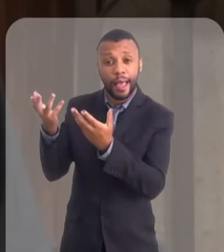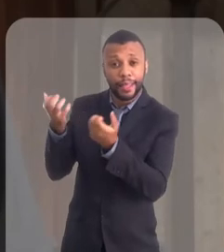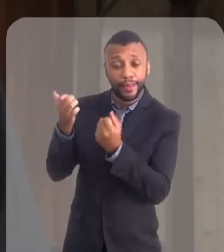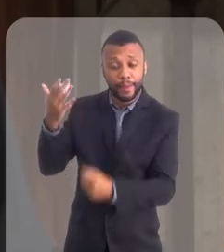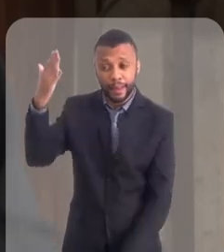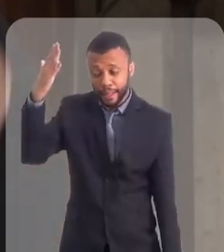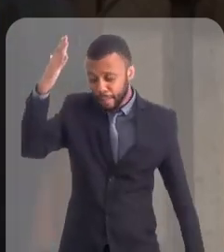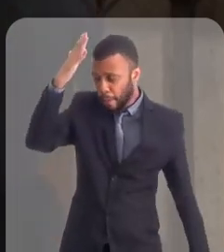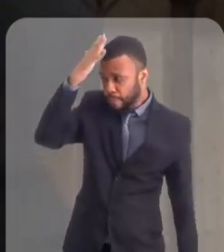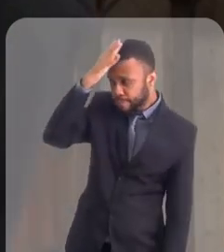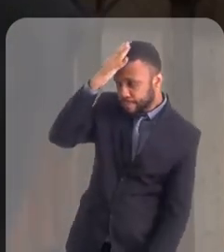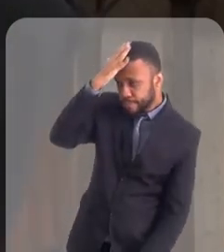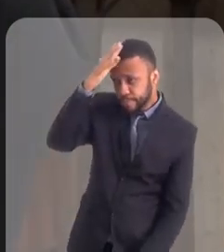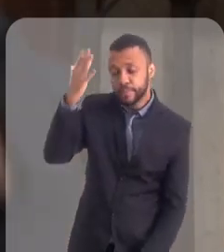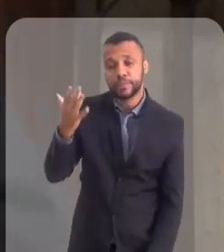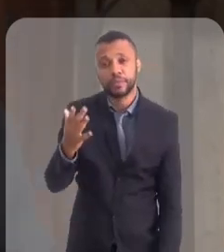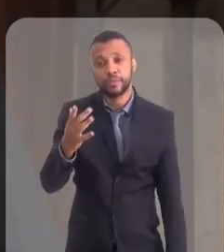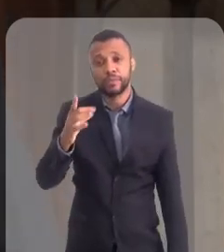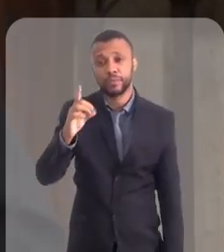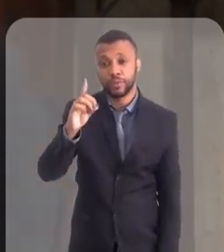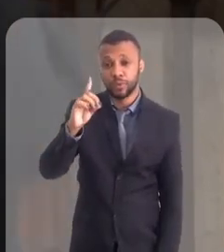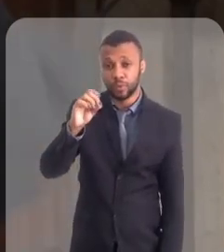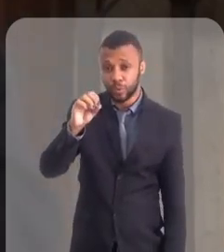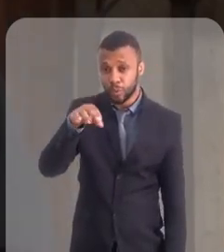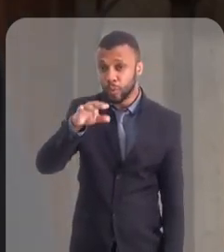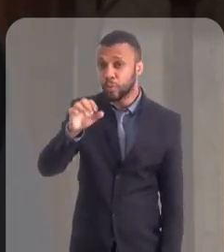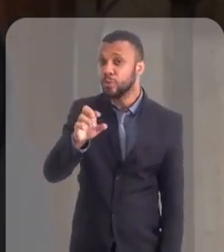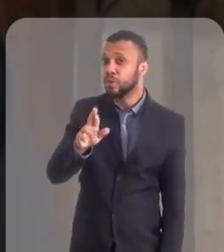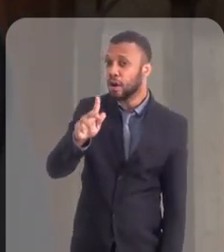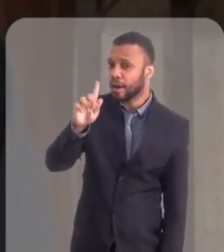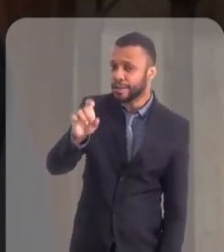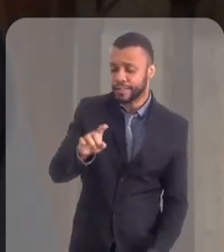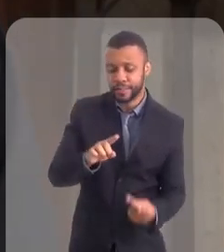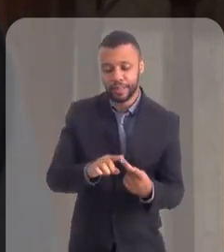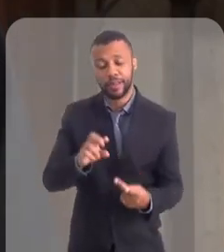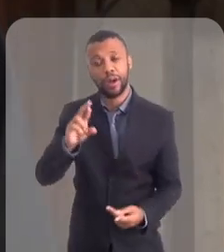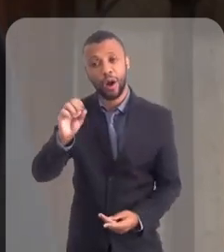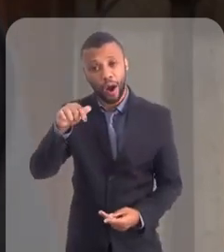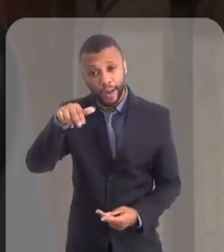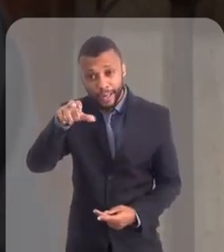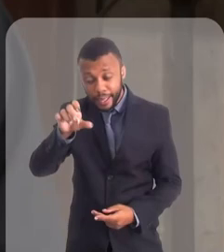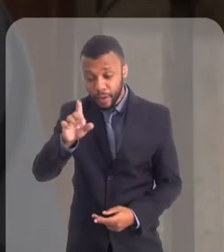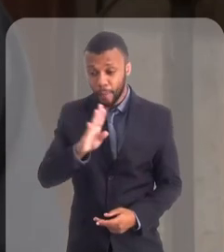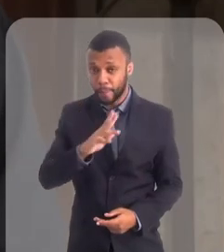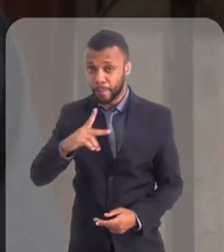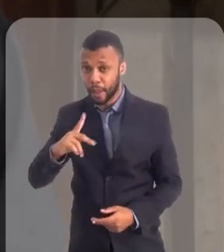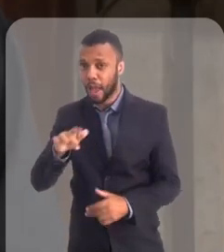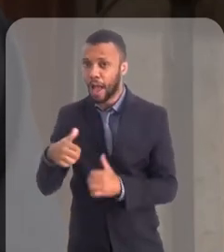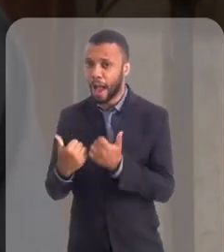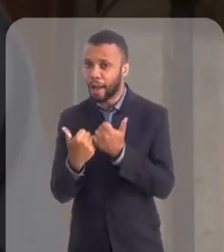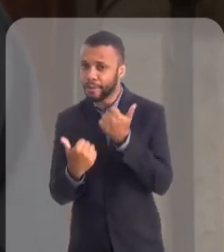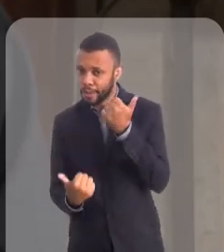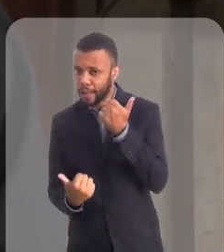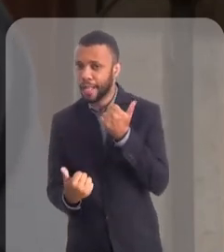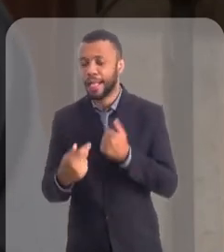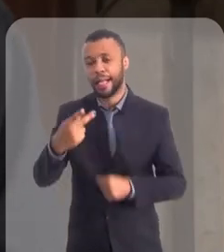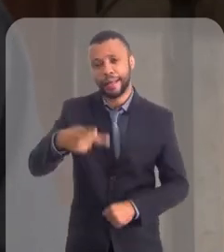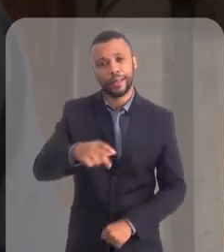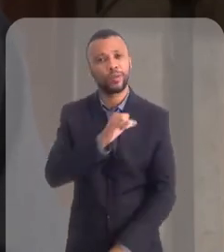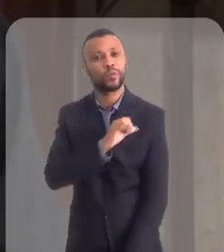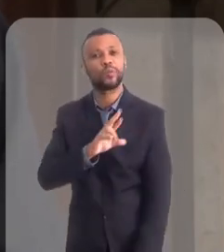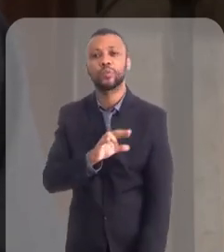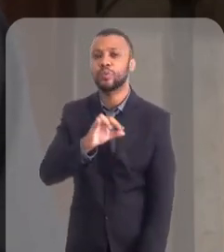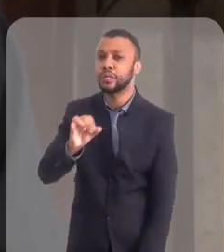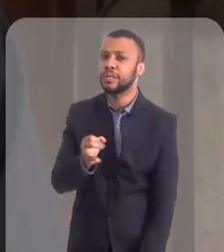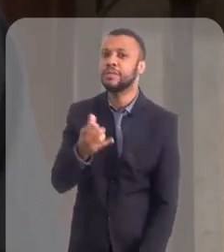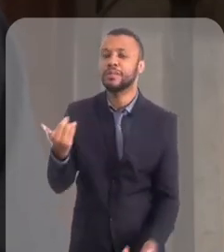tremia ao receber na cabeça, as mãos de Dom Jorge e de Dom Roque, que também pôs as mãos sobre a minha cabeça, bispo auxiliar